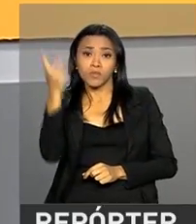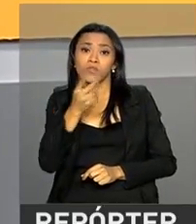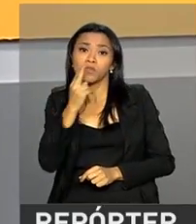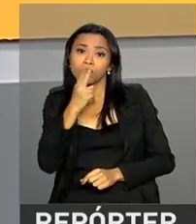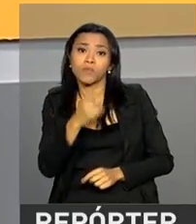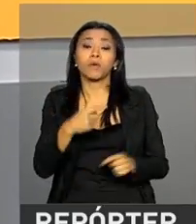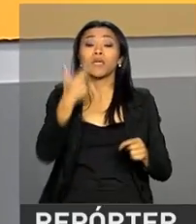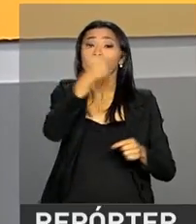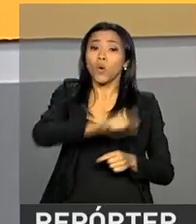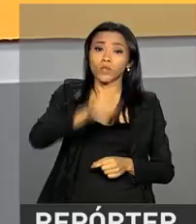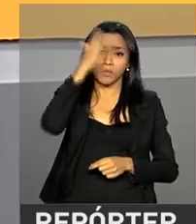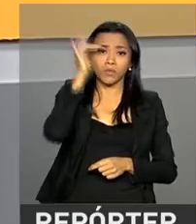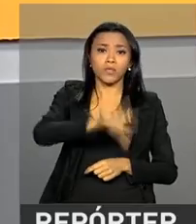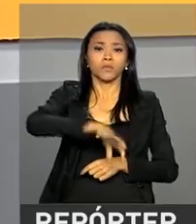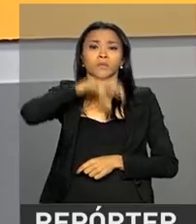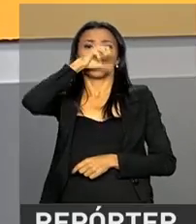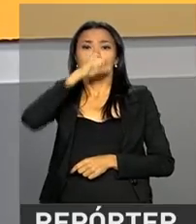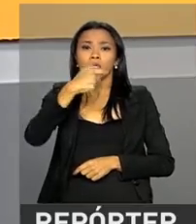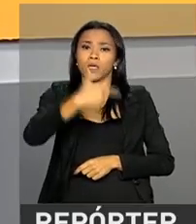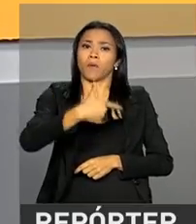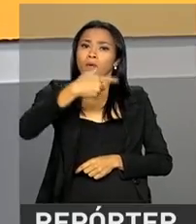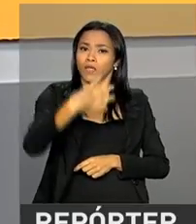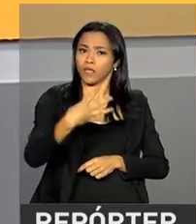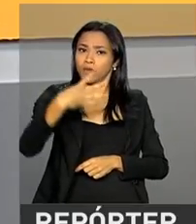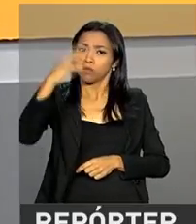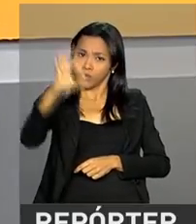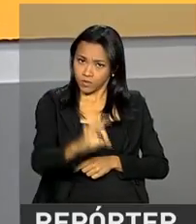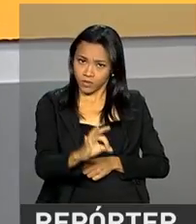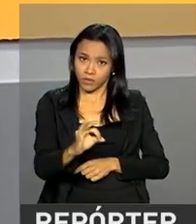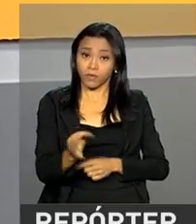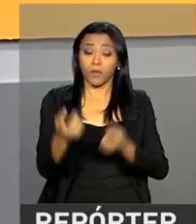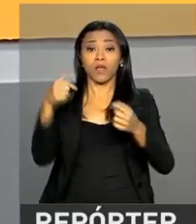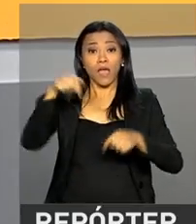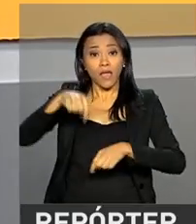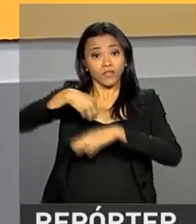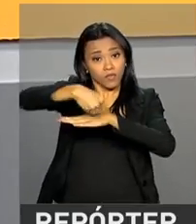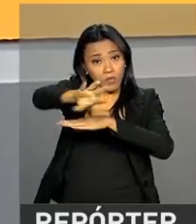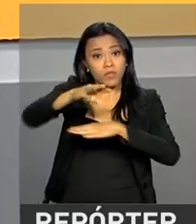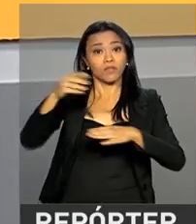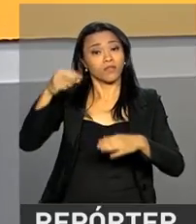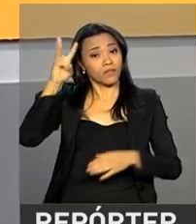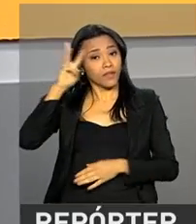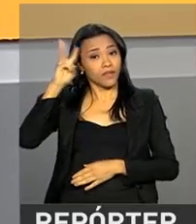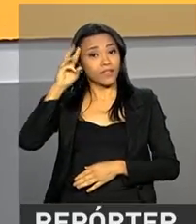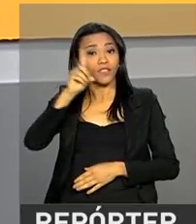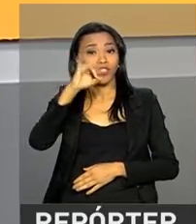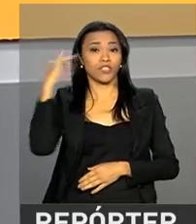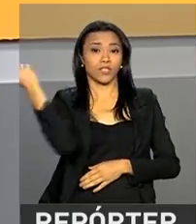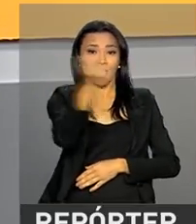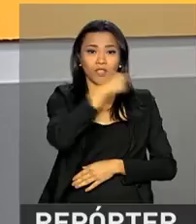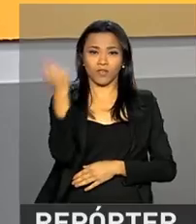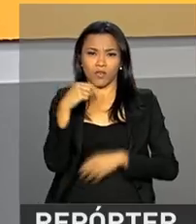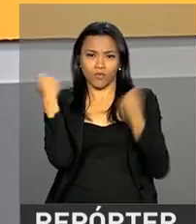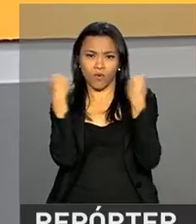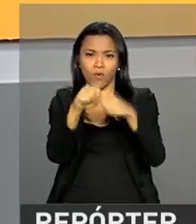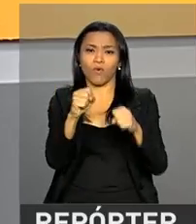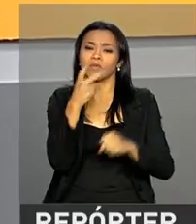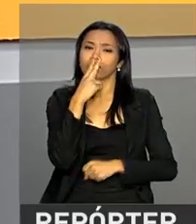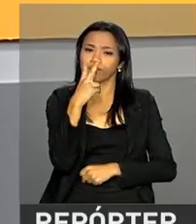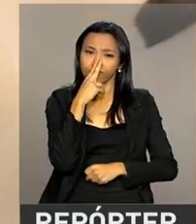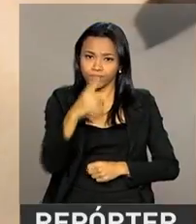em 42% os dados foram divulgados nesta terça feira dia nacional de combate ao